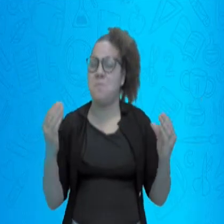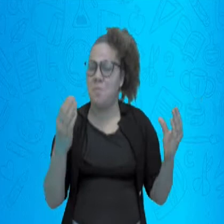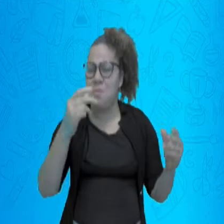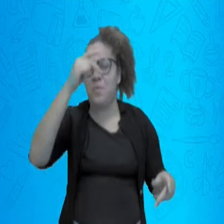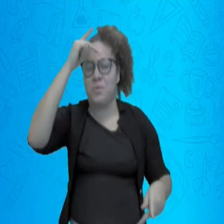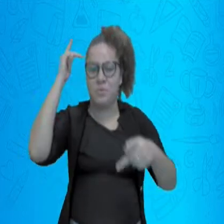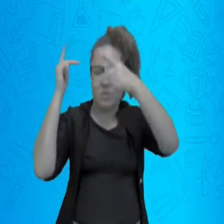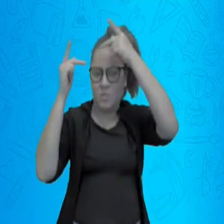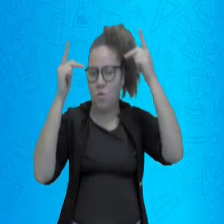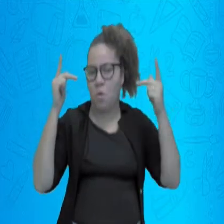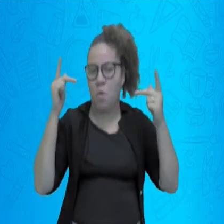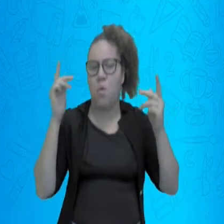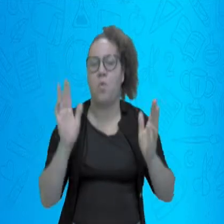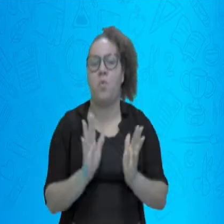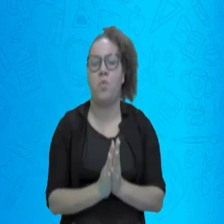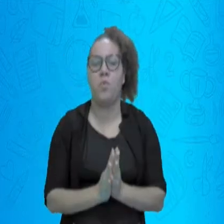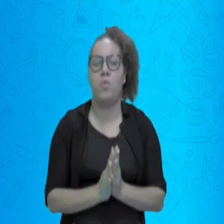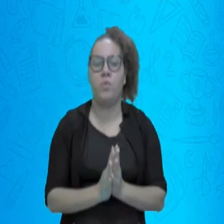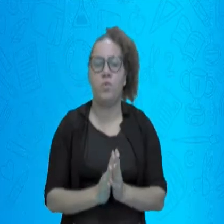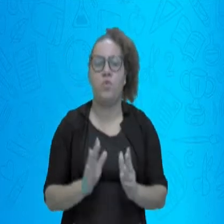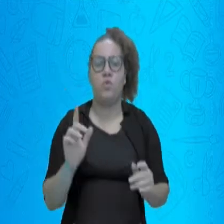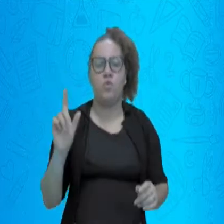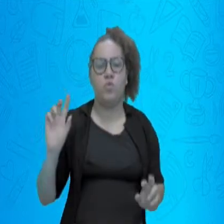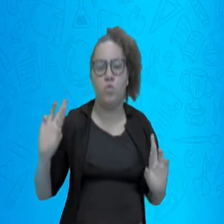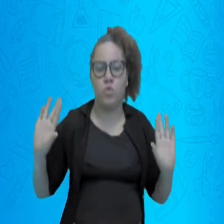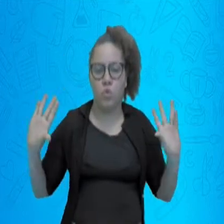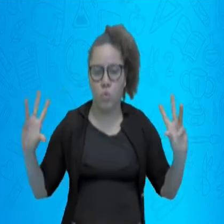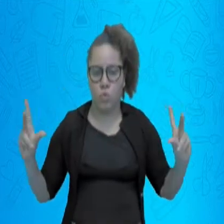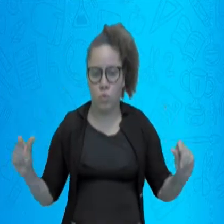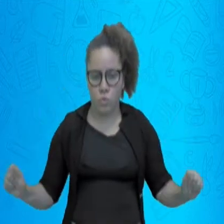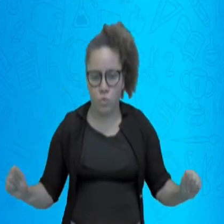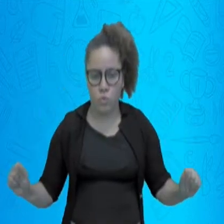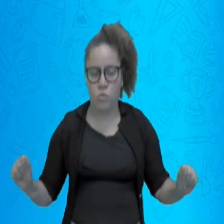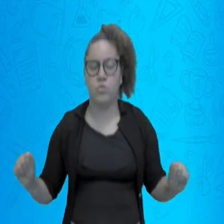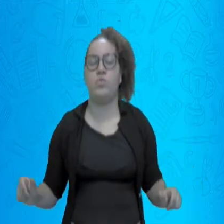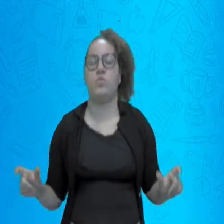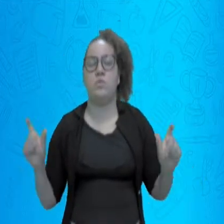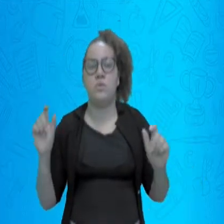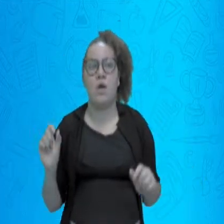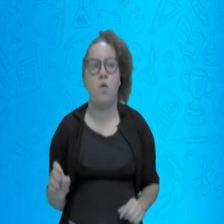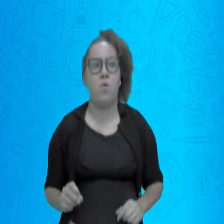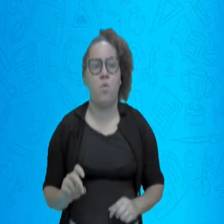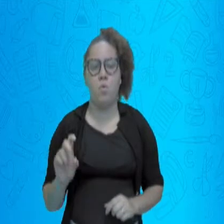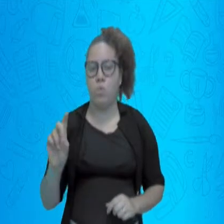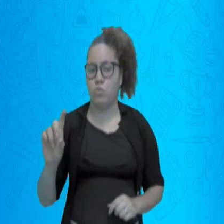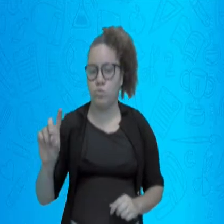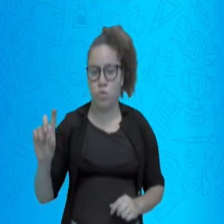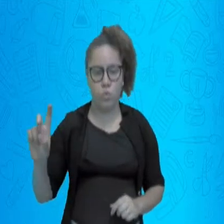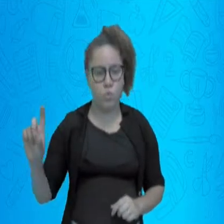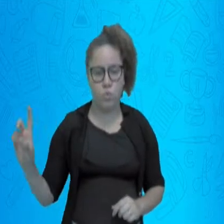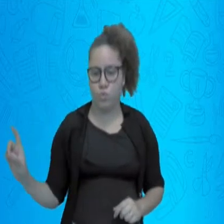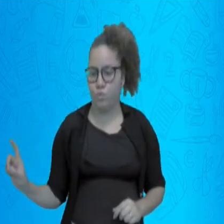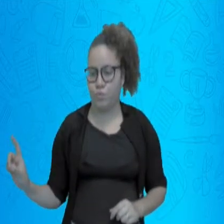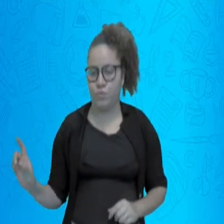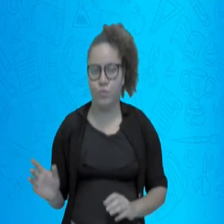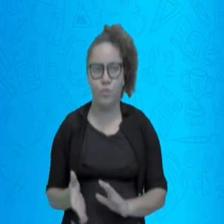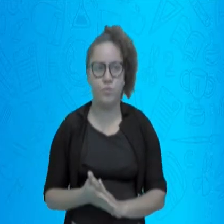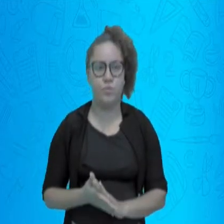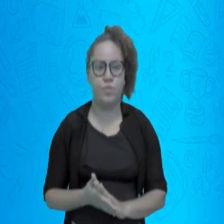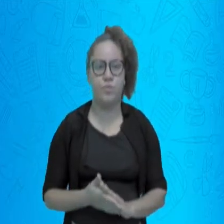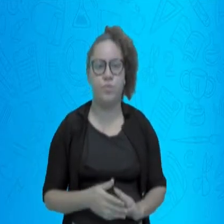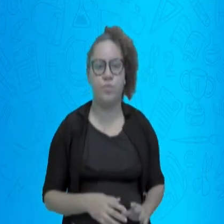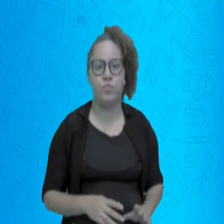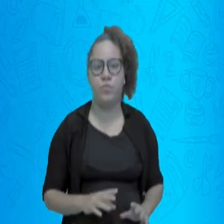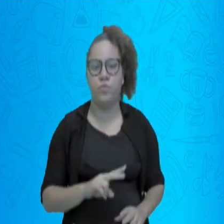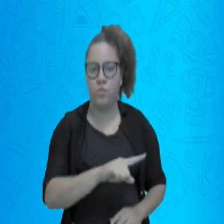uma delas é um ser único no mundo. Basta olhar ao seu redor para perceber